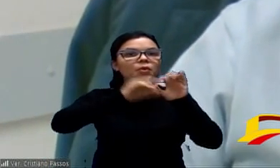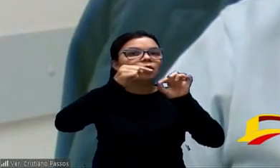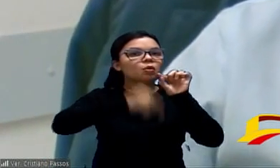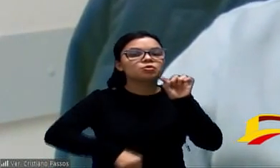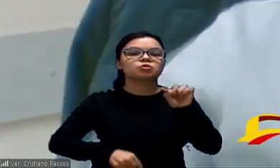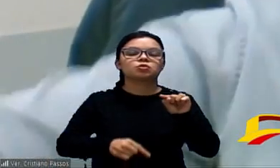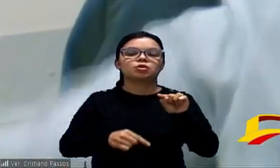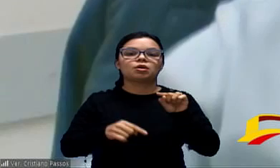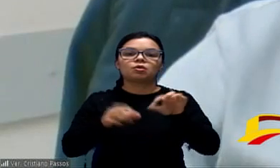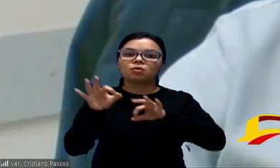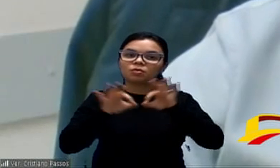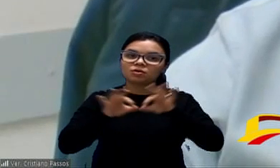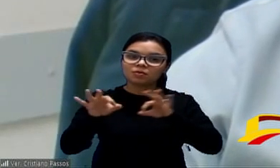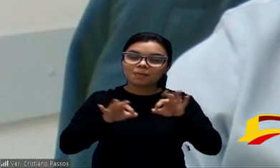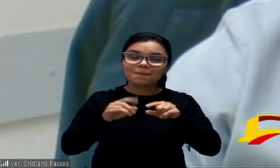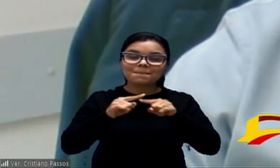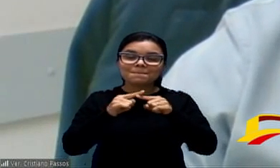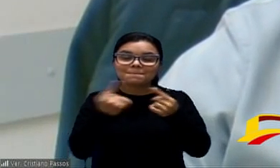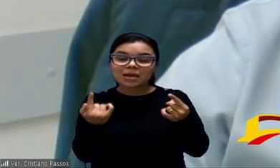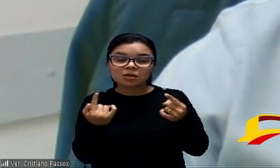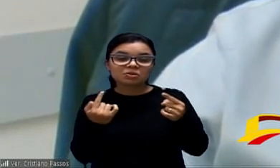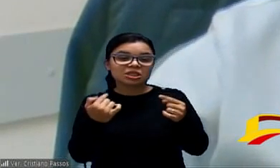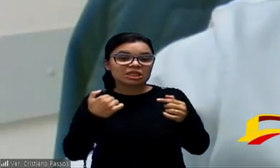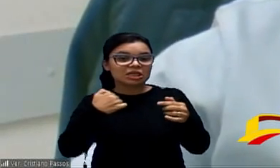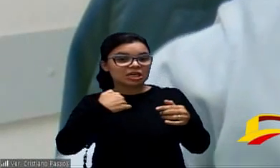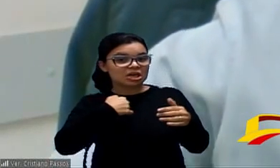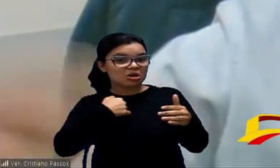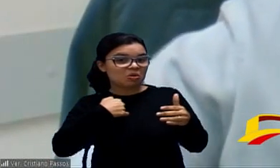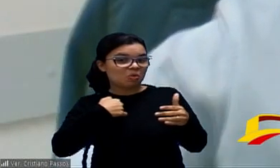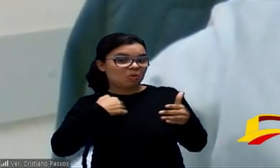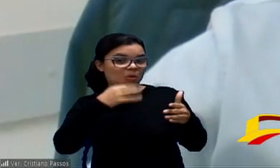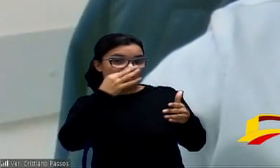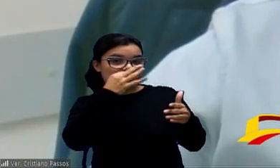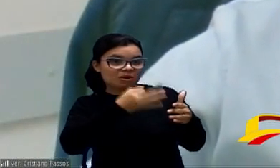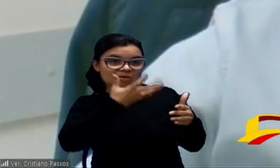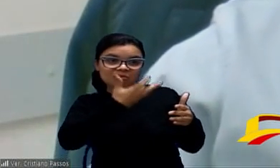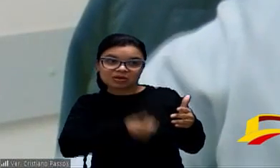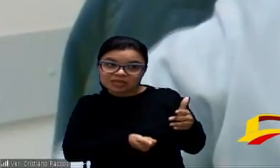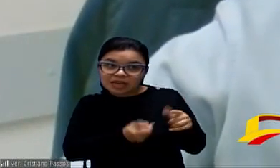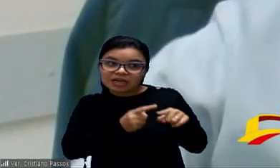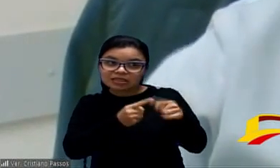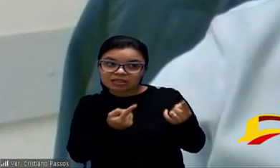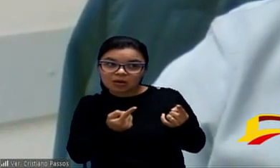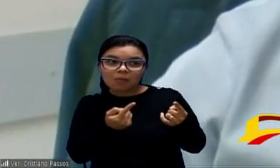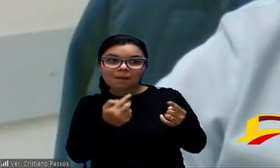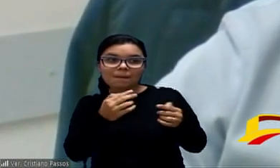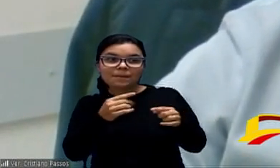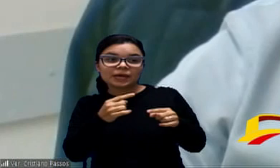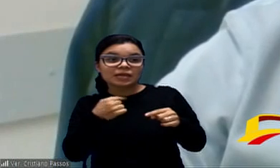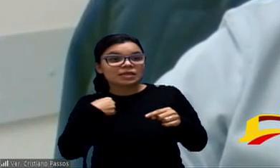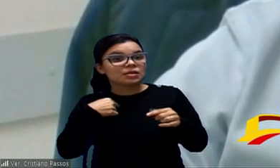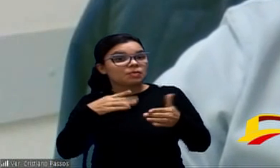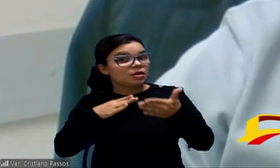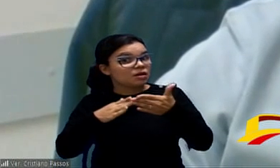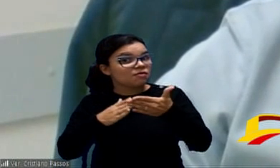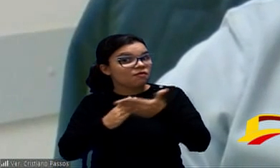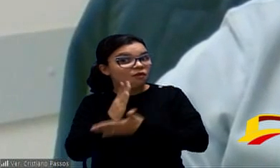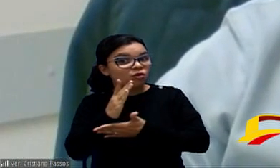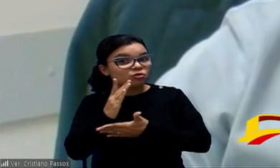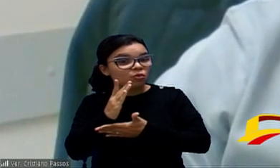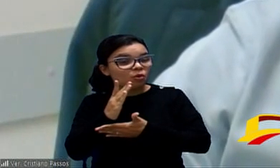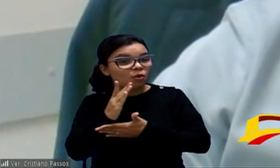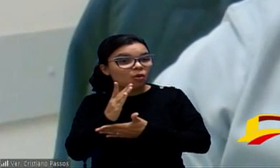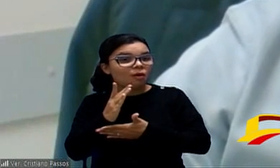projeto, mesmo que eu não esteja de acordo. E não me posiciono também contrário e muitas vezes voto a favor.